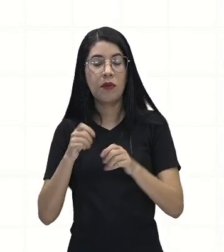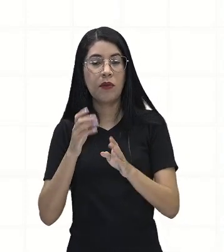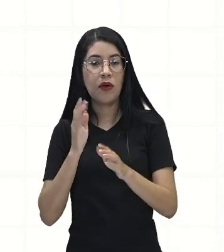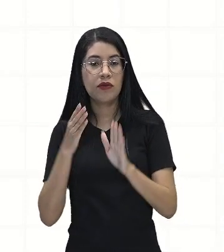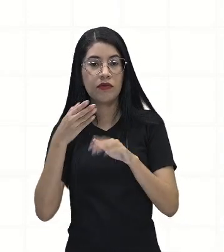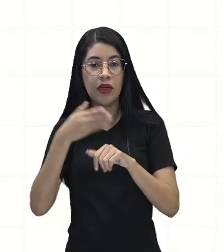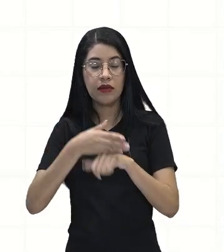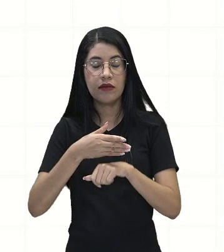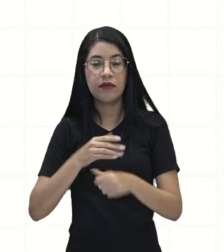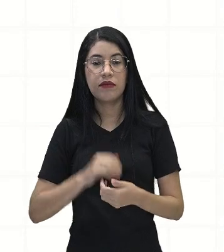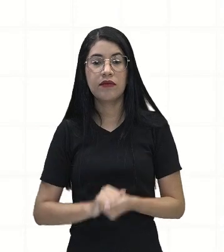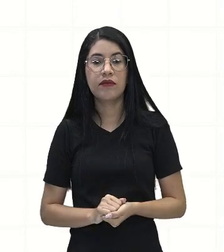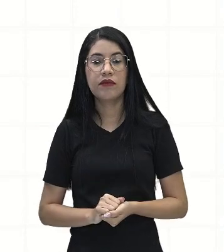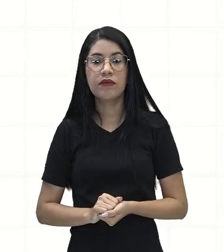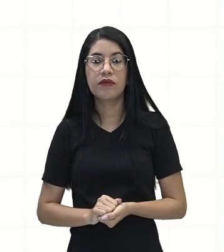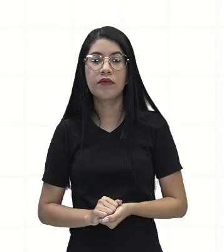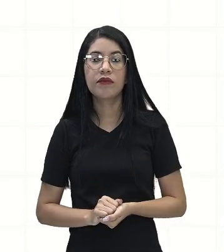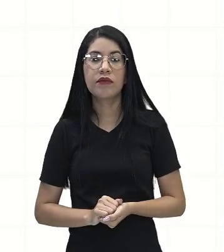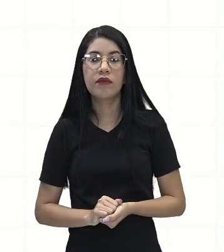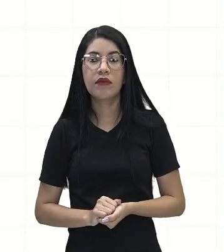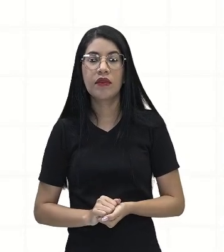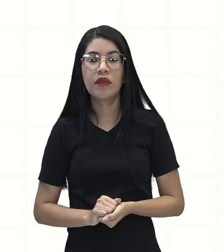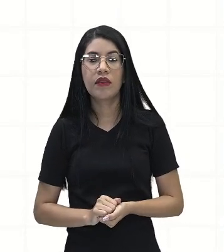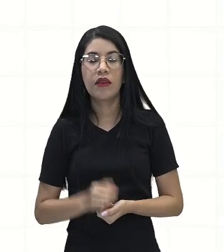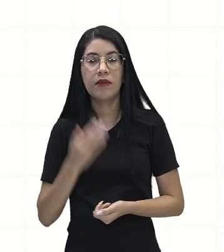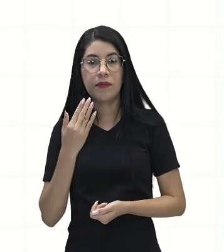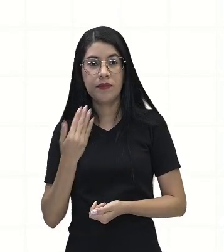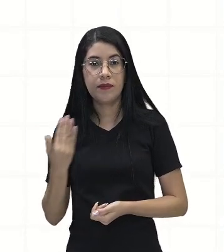ibge.gov. Atlas Nacional Digital